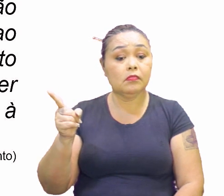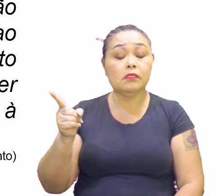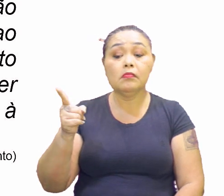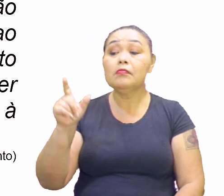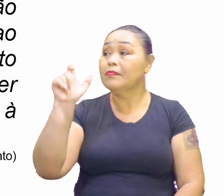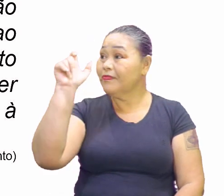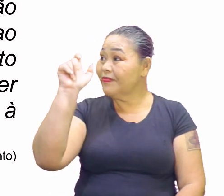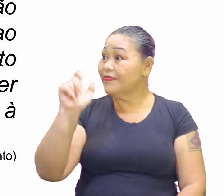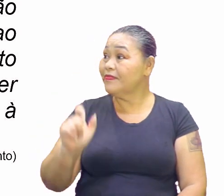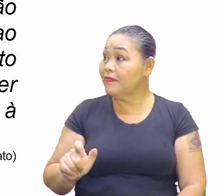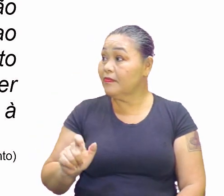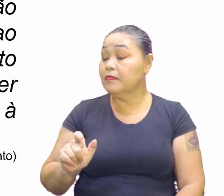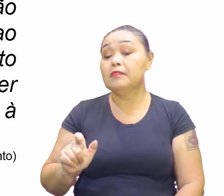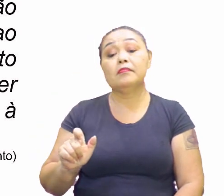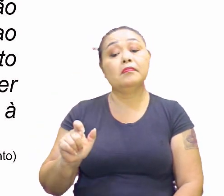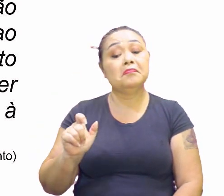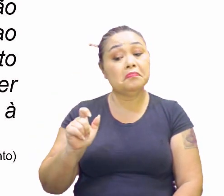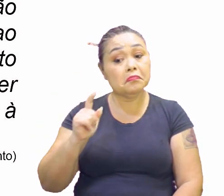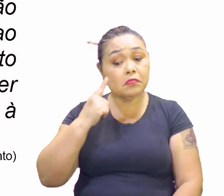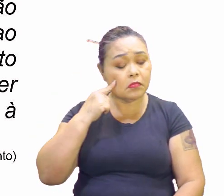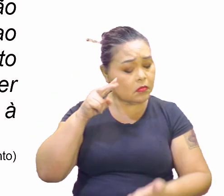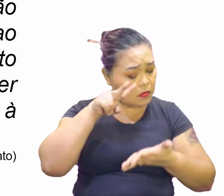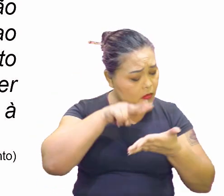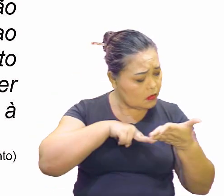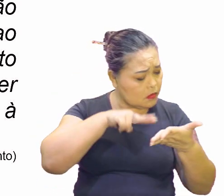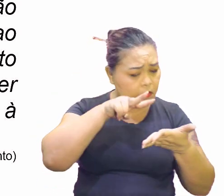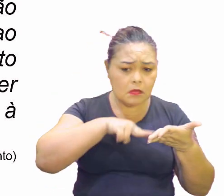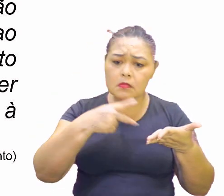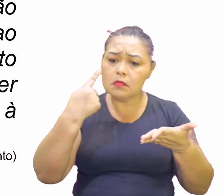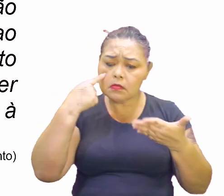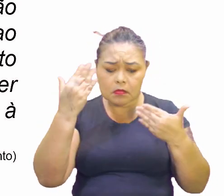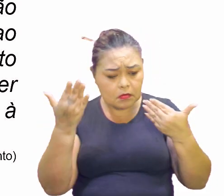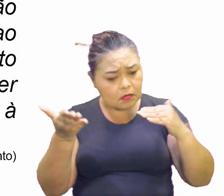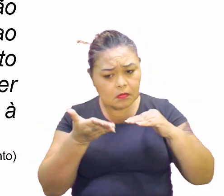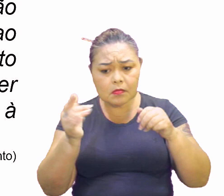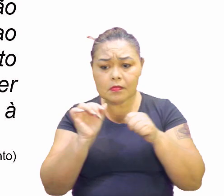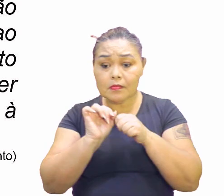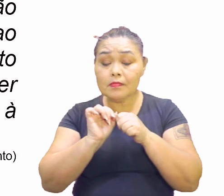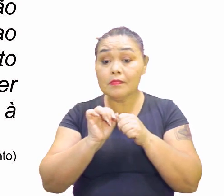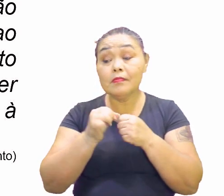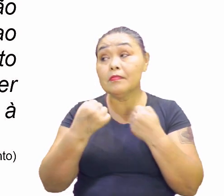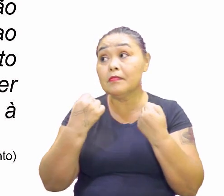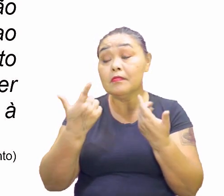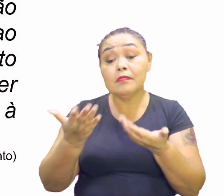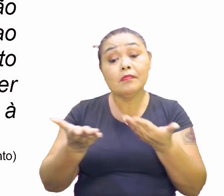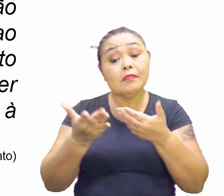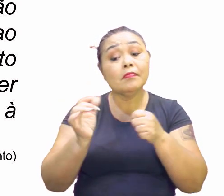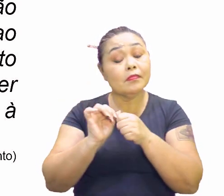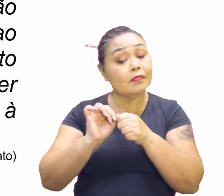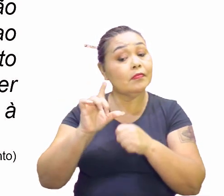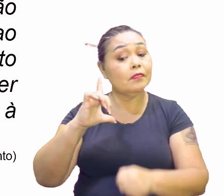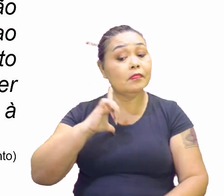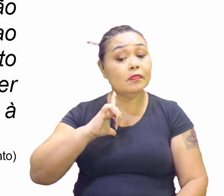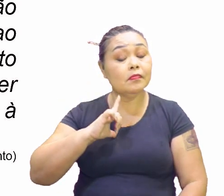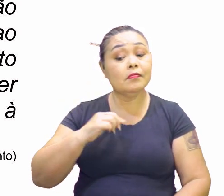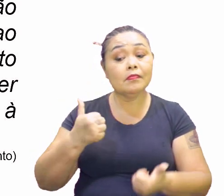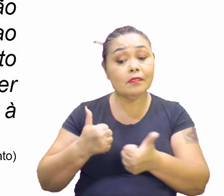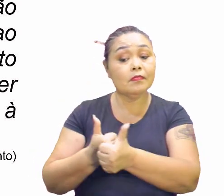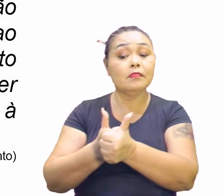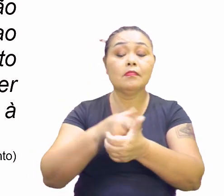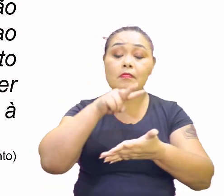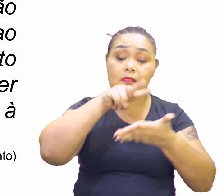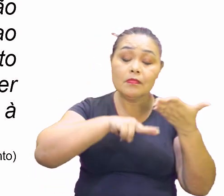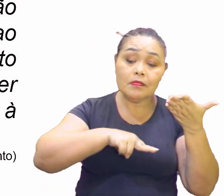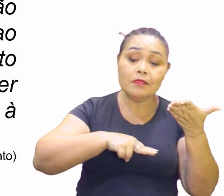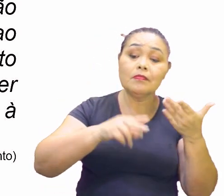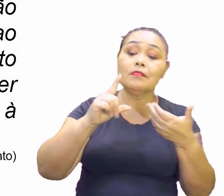a pessoa é uma pessoa bem instruída, bem atualizada, e para você ficar atualizado, acompanhe, leia